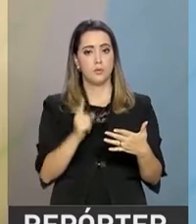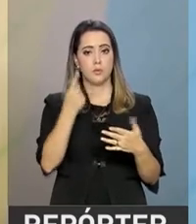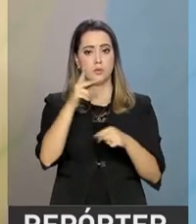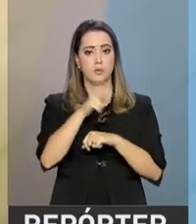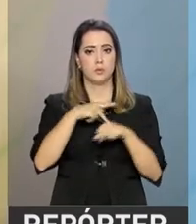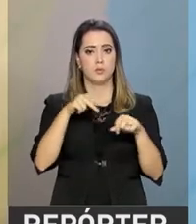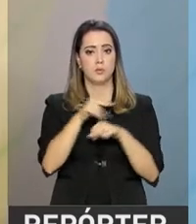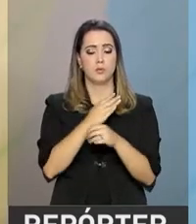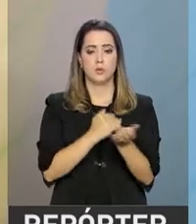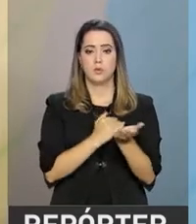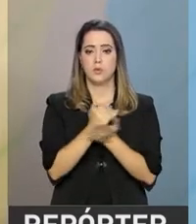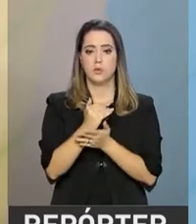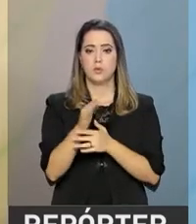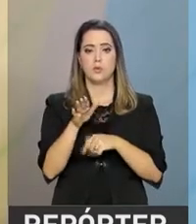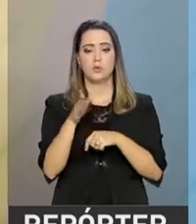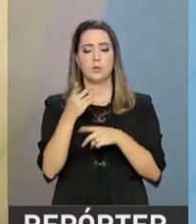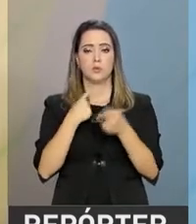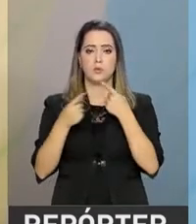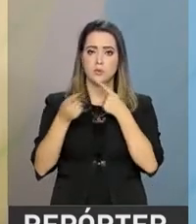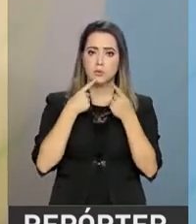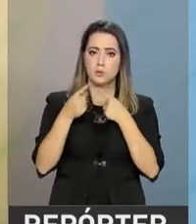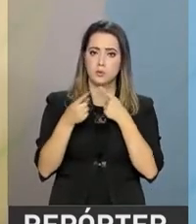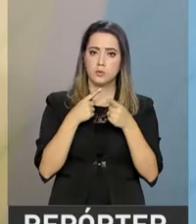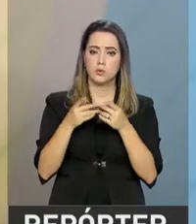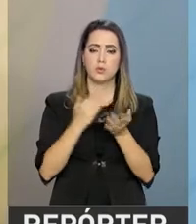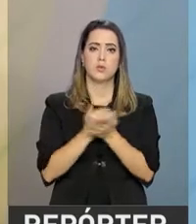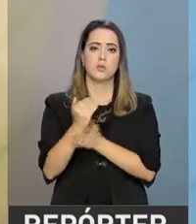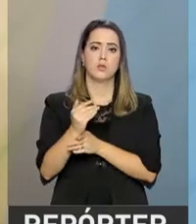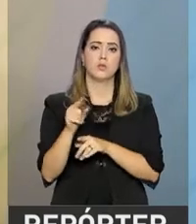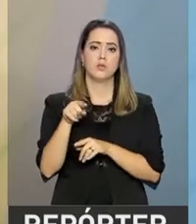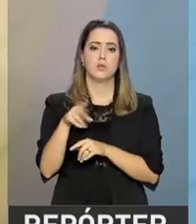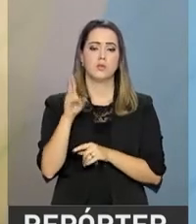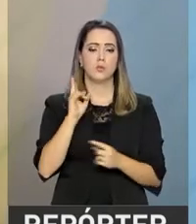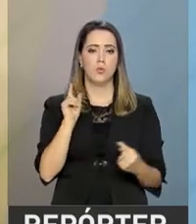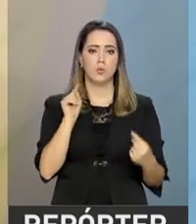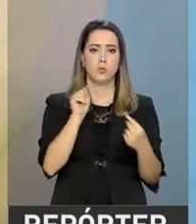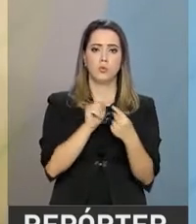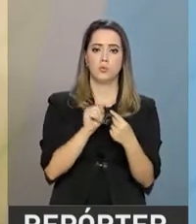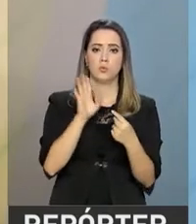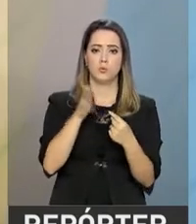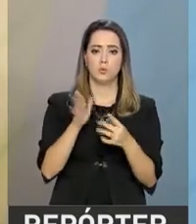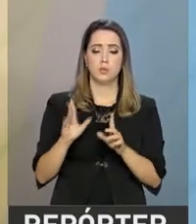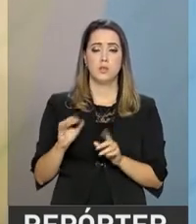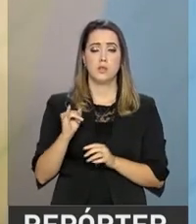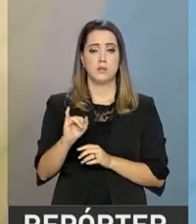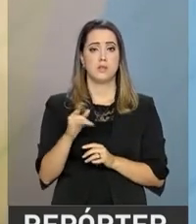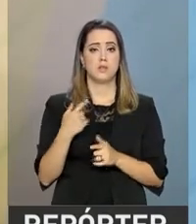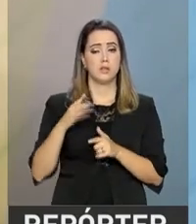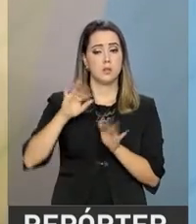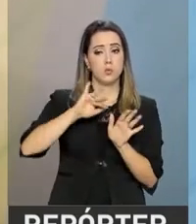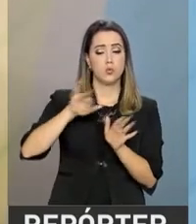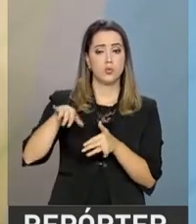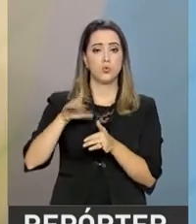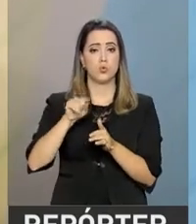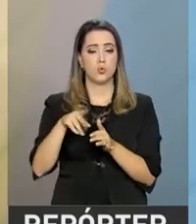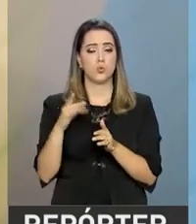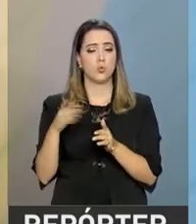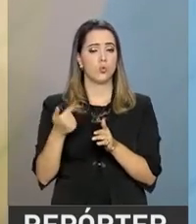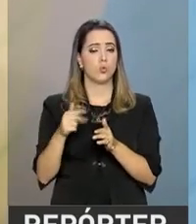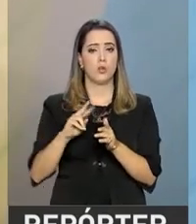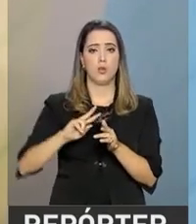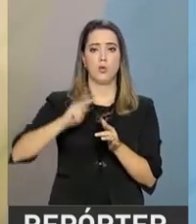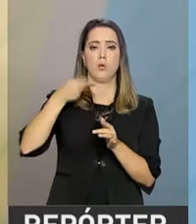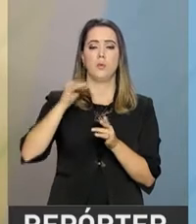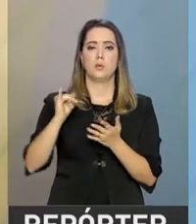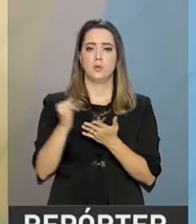com quem começaram as negociações visando a eventual exceções às tarifas sobre